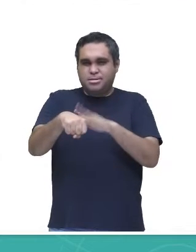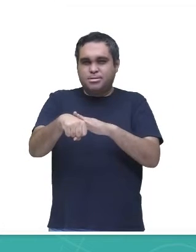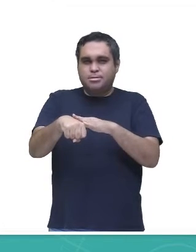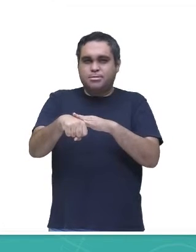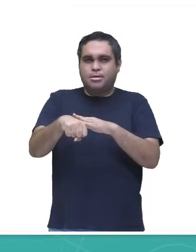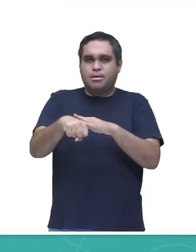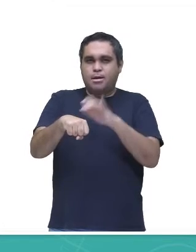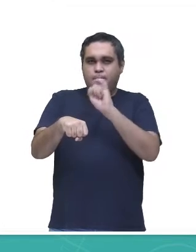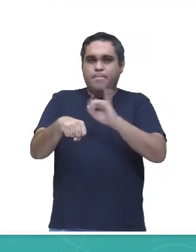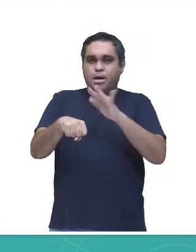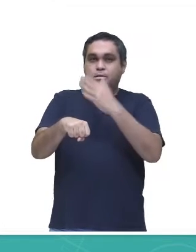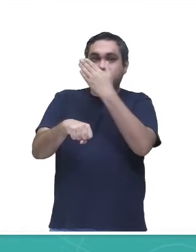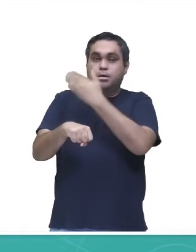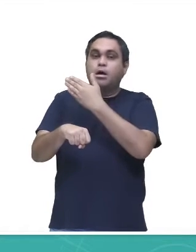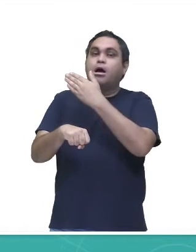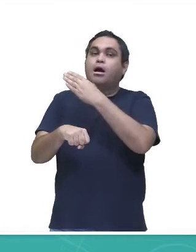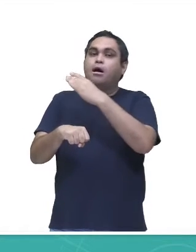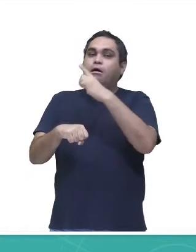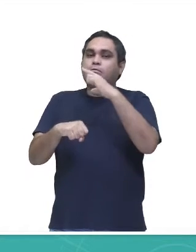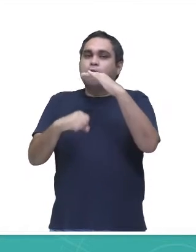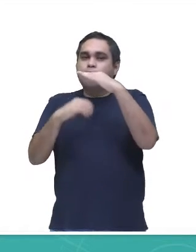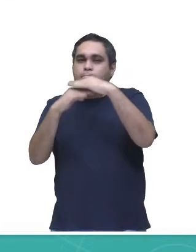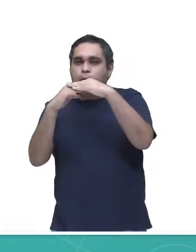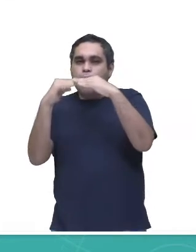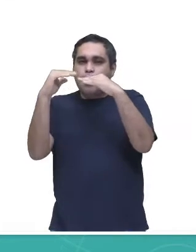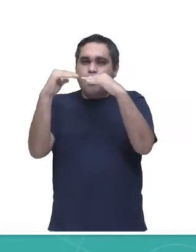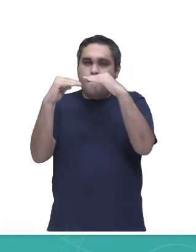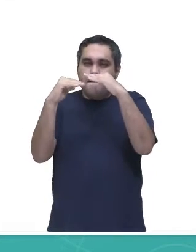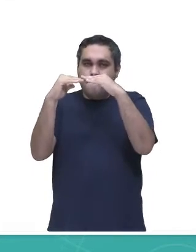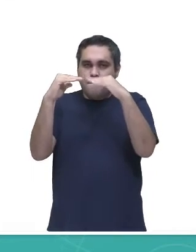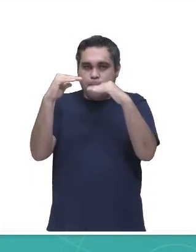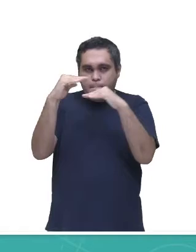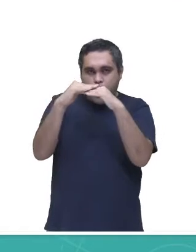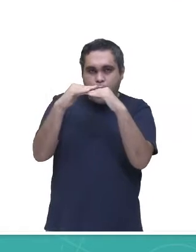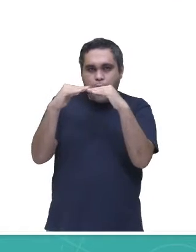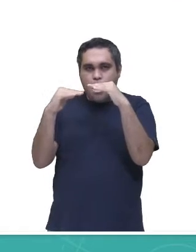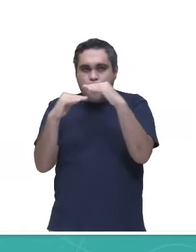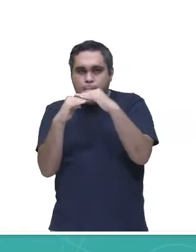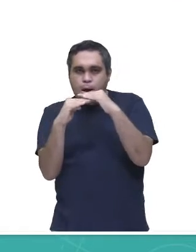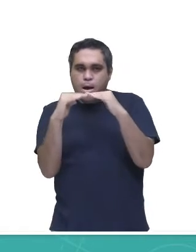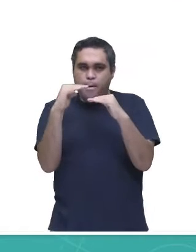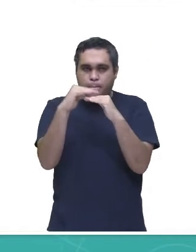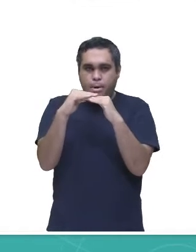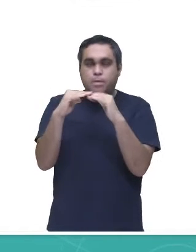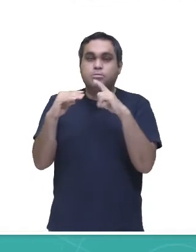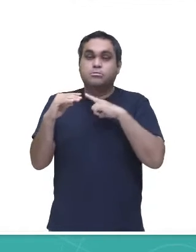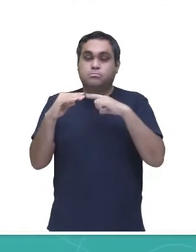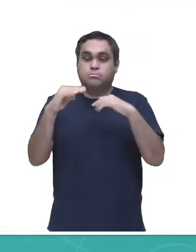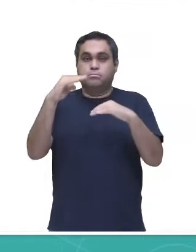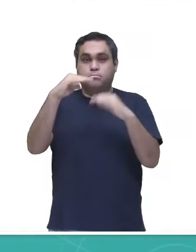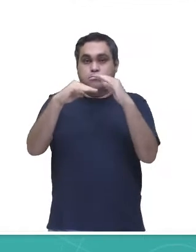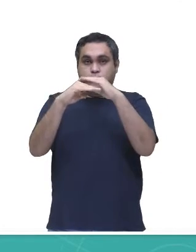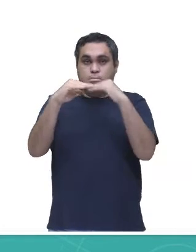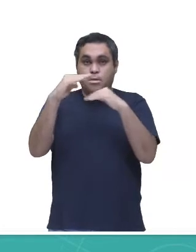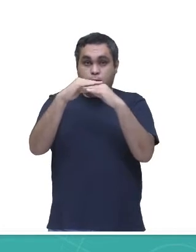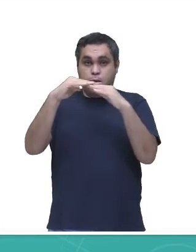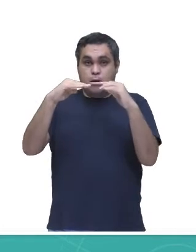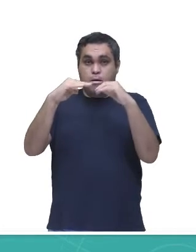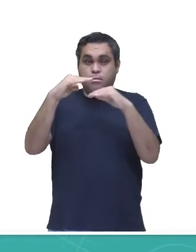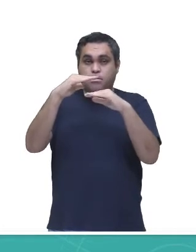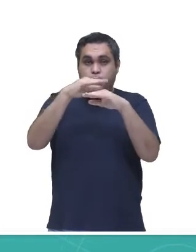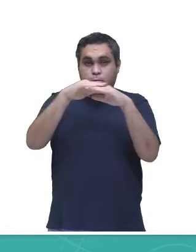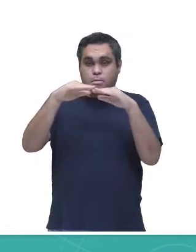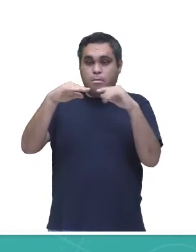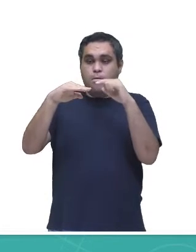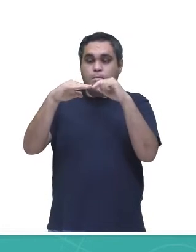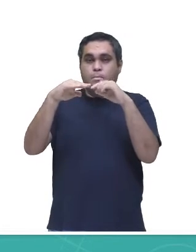esquema da camada ali para a gente observar a hipoderme. Então você tem aqui a pele, essa parte aqui, ó, mais